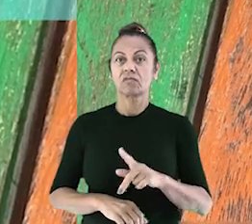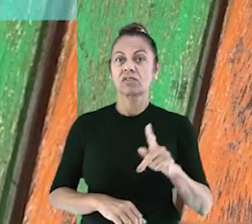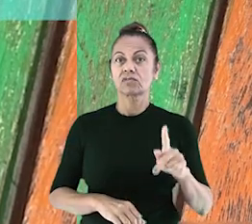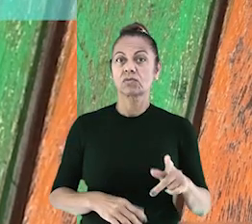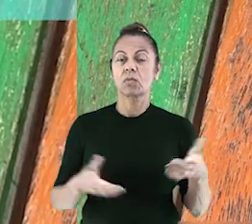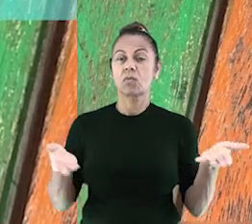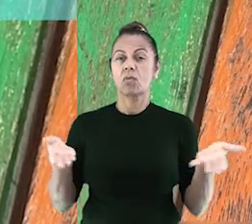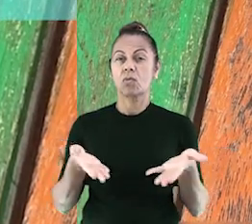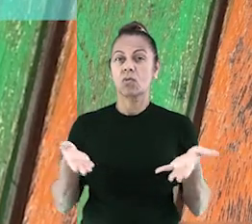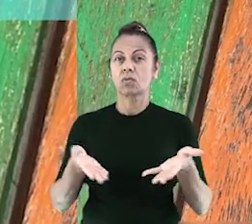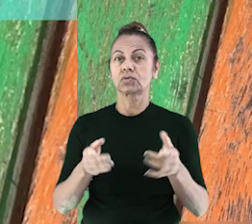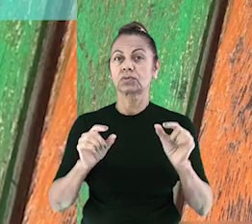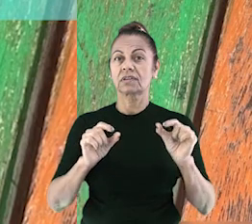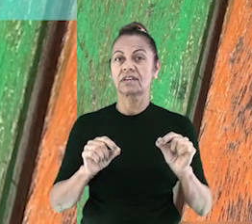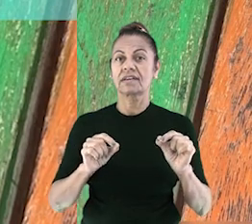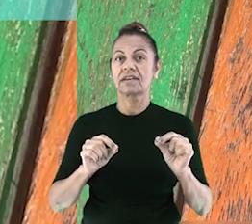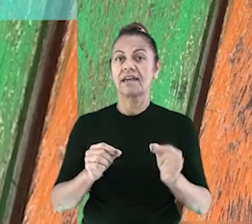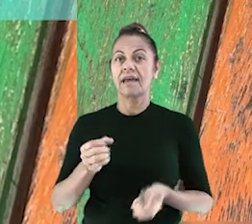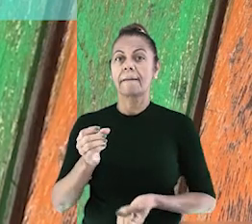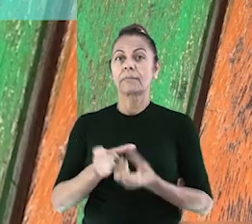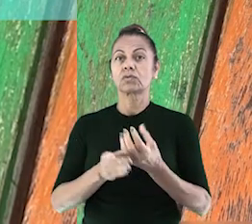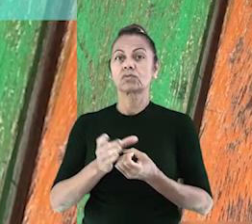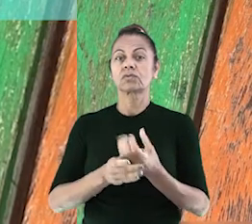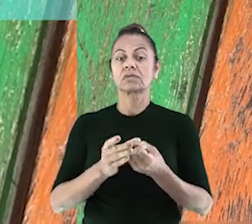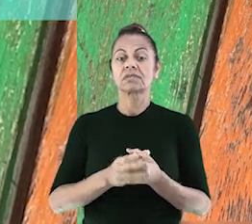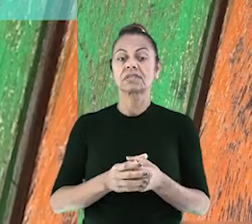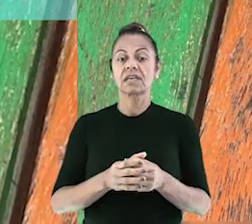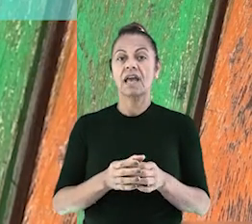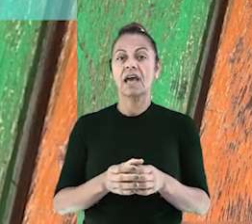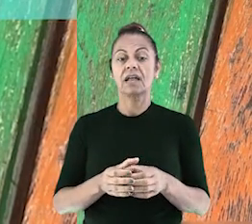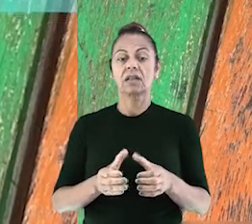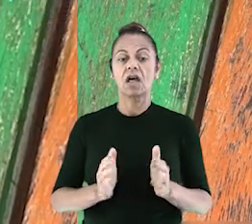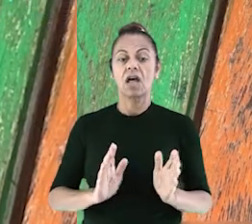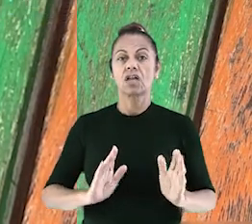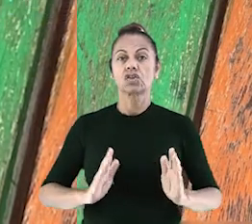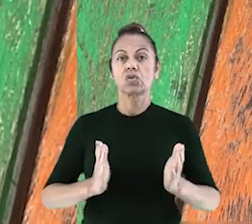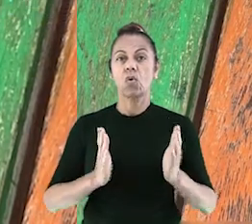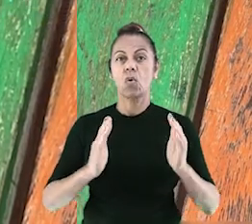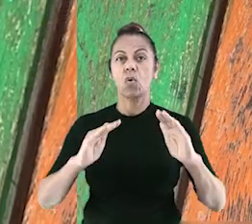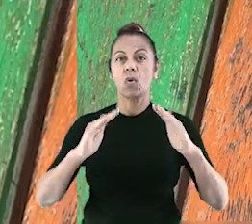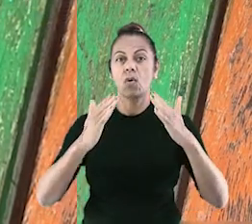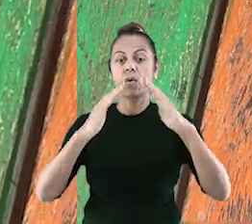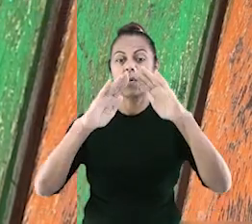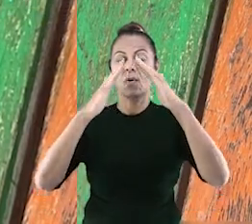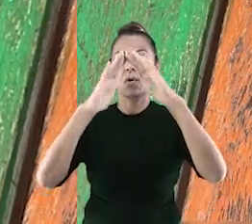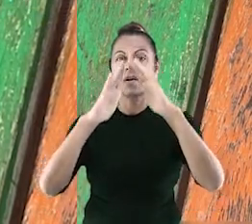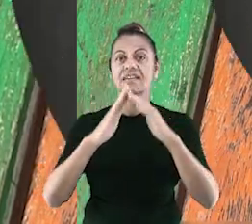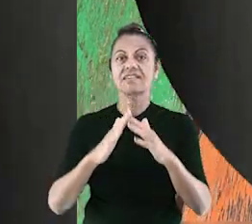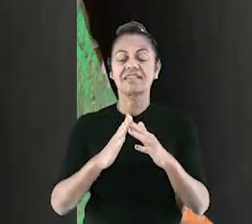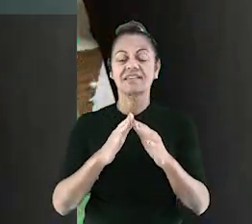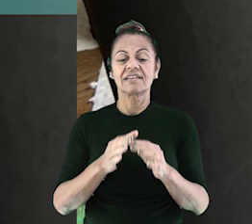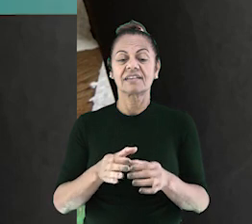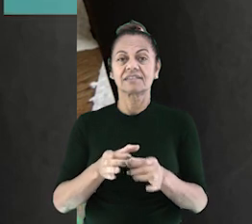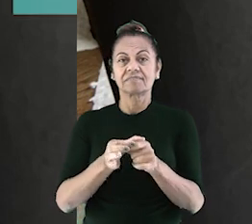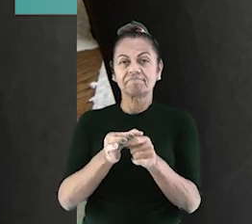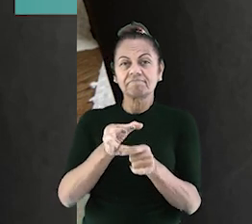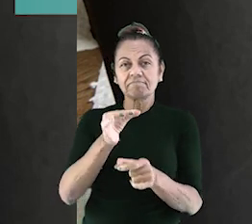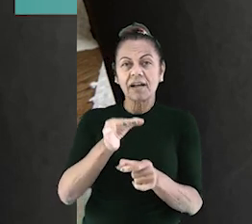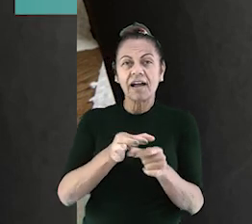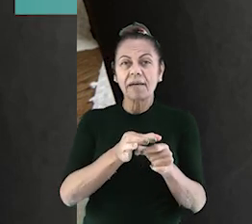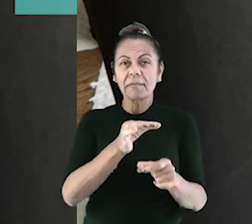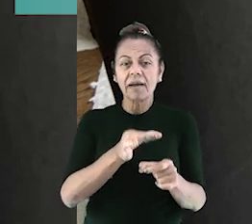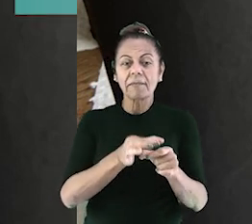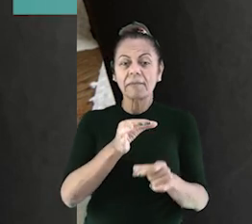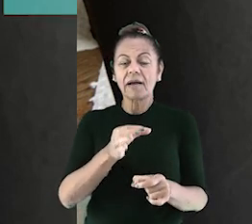Nas engenhocas do professor Wallace, hoje vamos produzir a torre de rolinhos de papel higiênico. Separa já